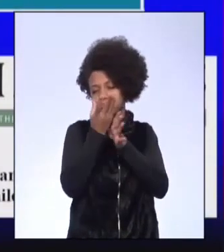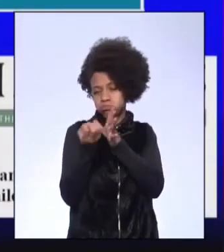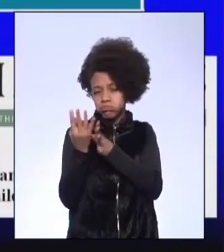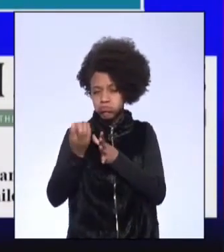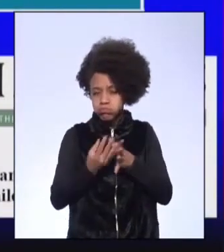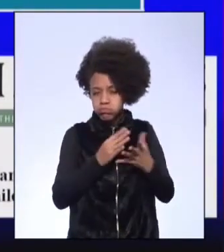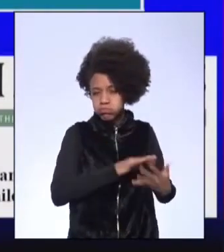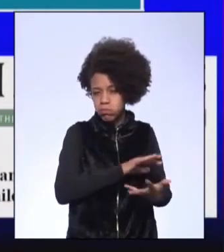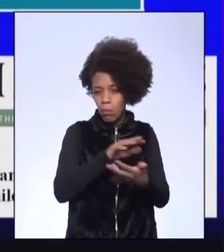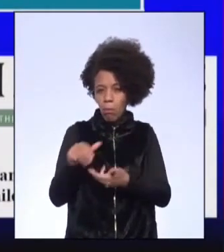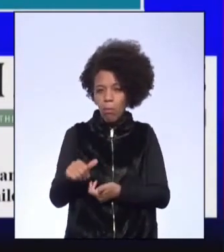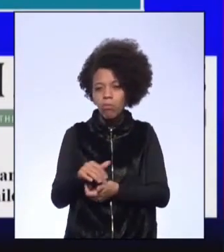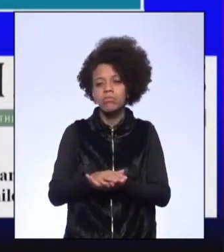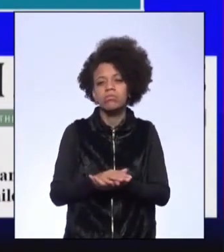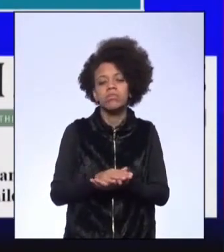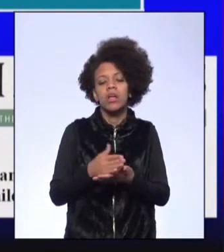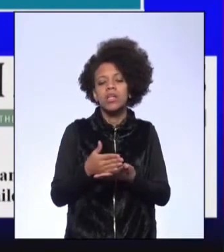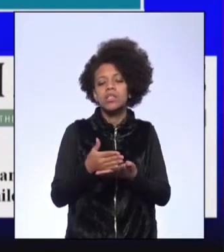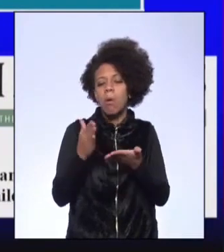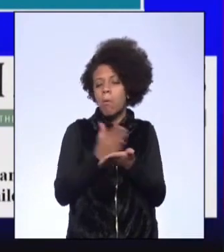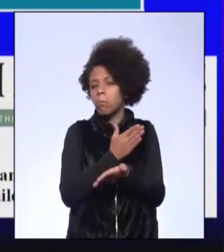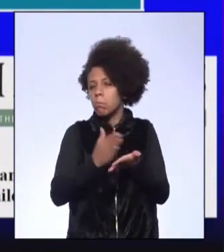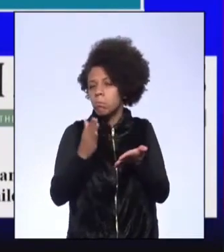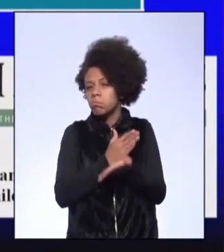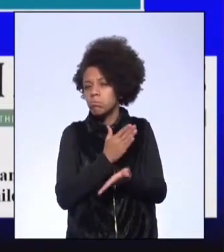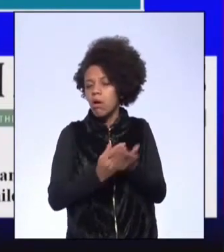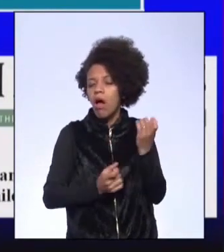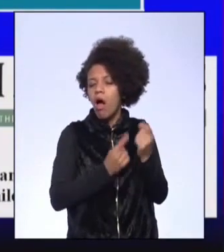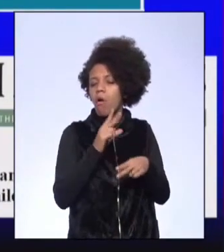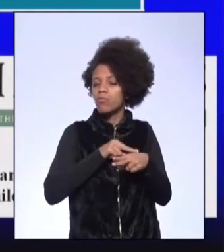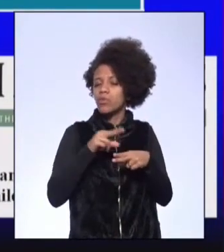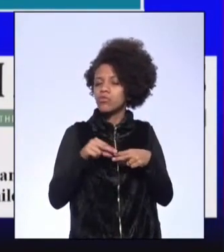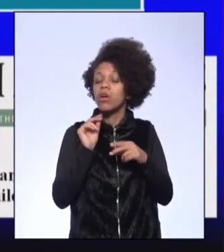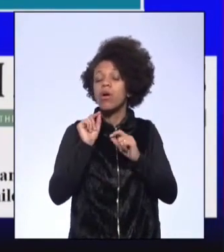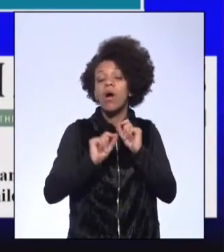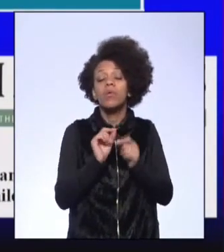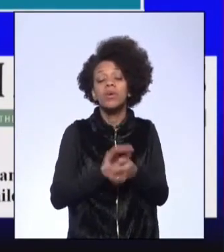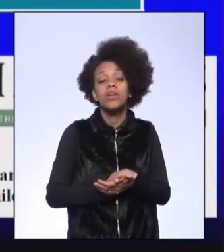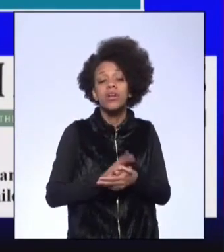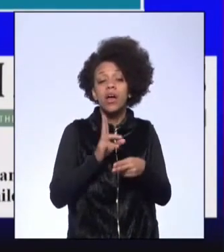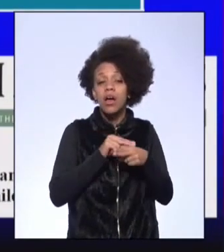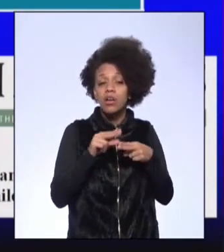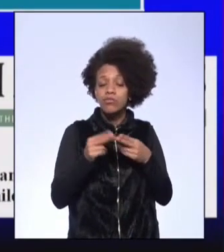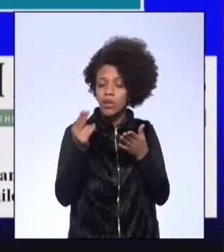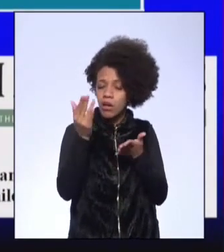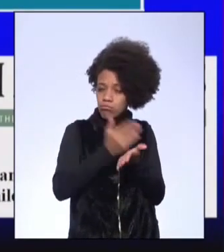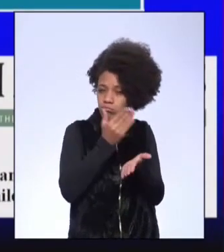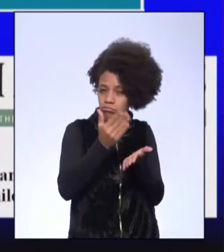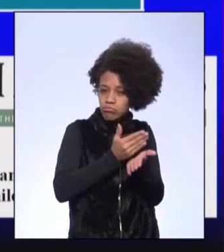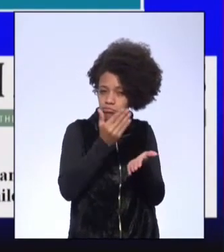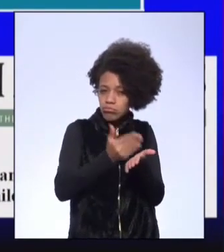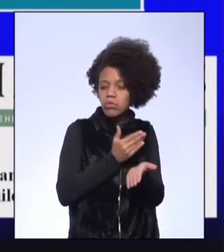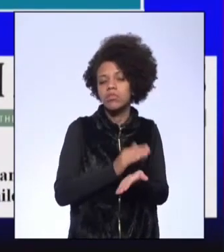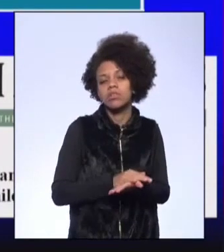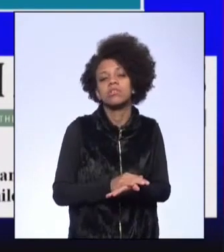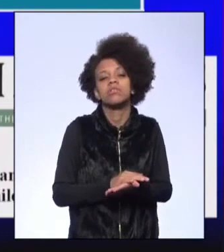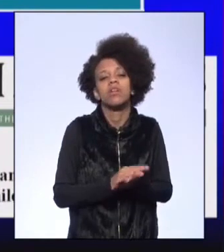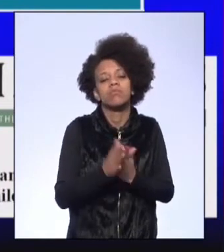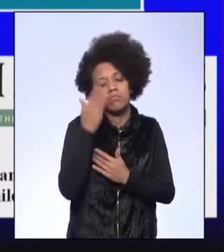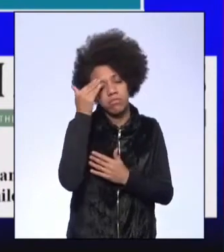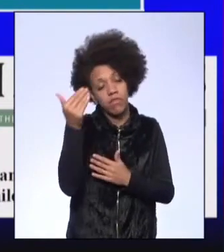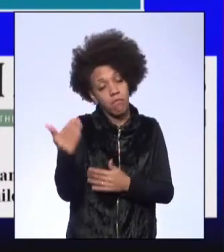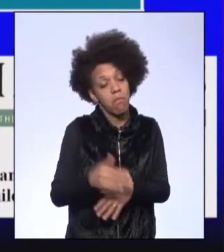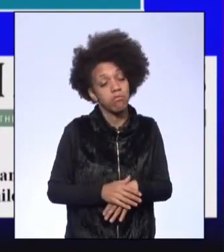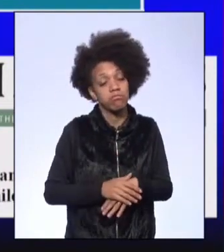mundo inteiro, e eu separo aqui alguns artigos para vocês, esses são artigos de revistas, vamos dizer, bastante